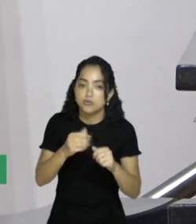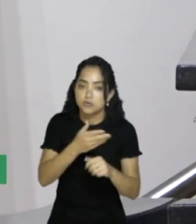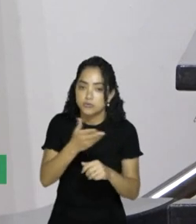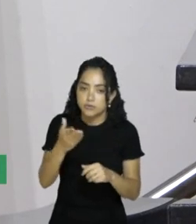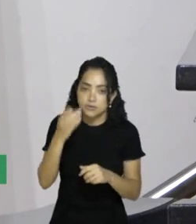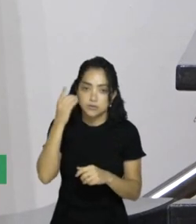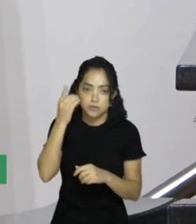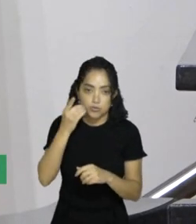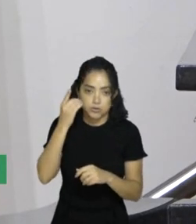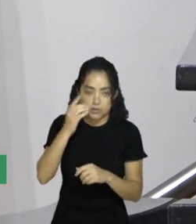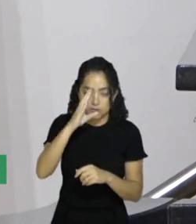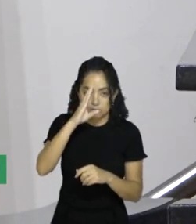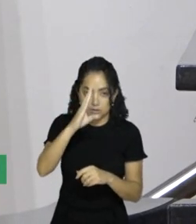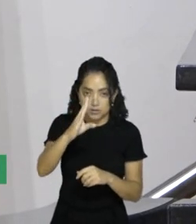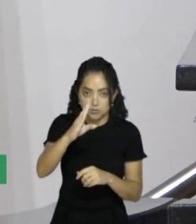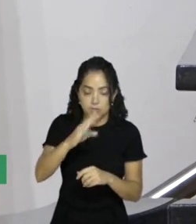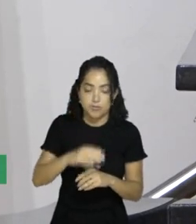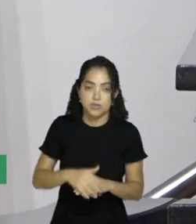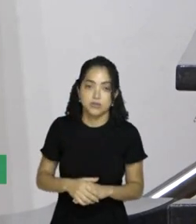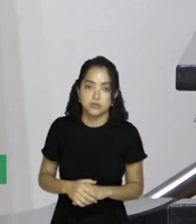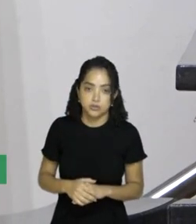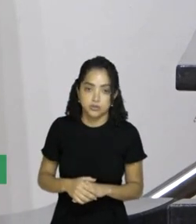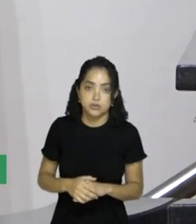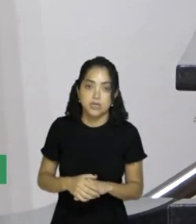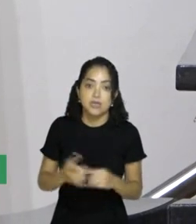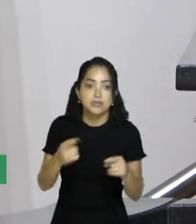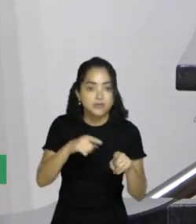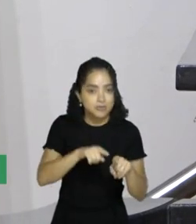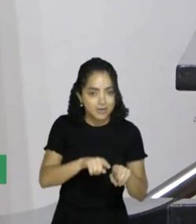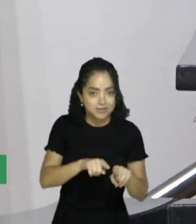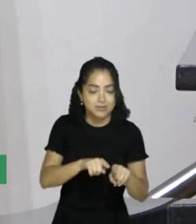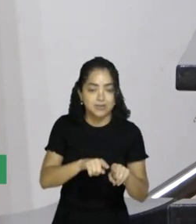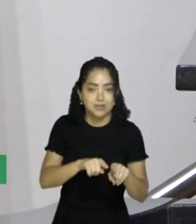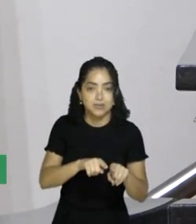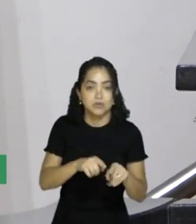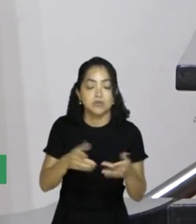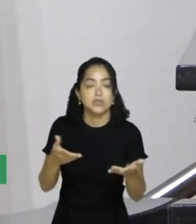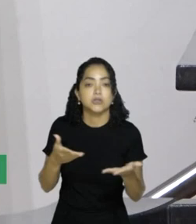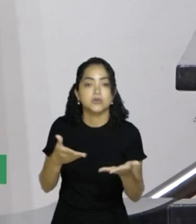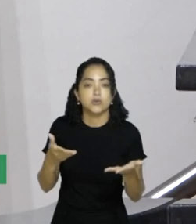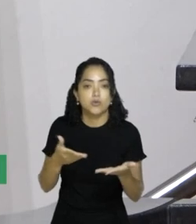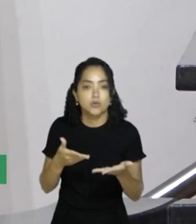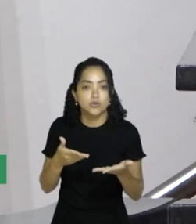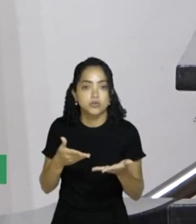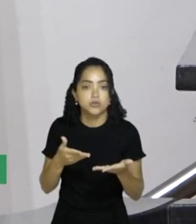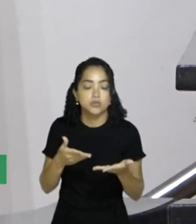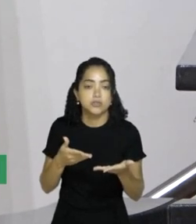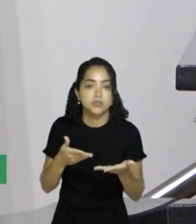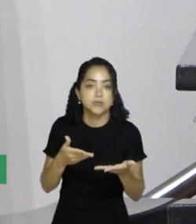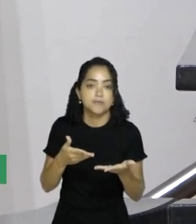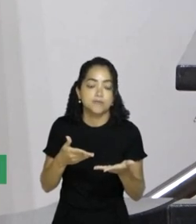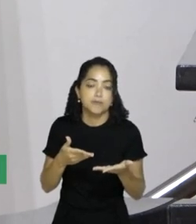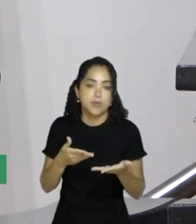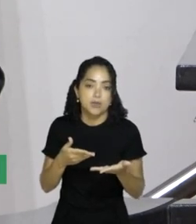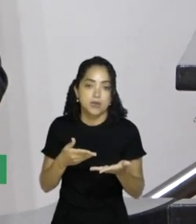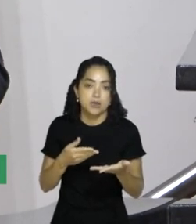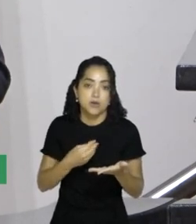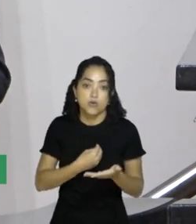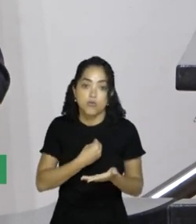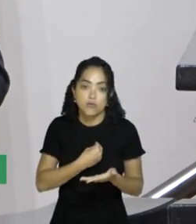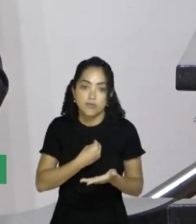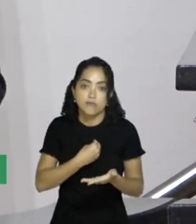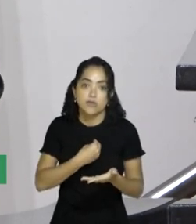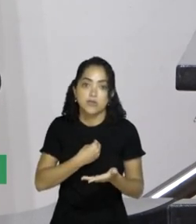principalmente os deputados parceiros do nosso município Xaxim hoje vive uma uma revolução